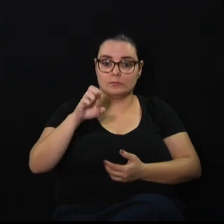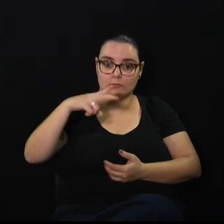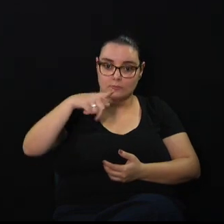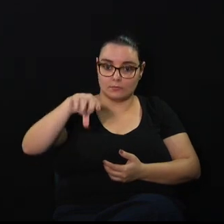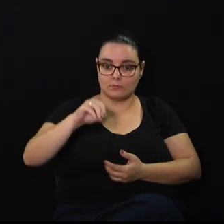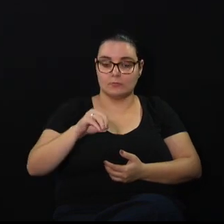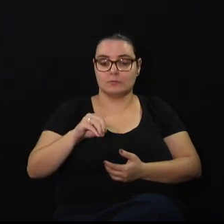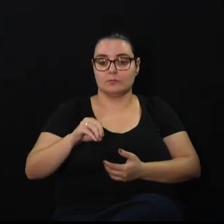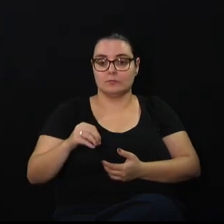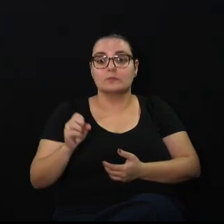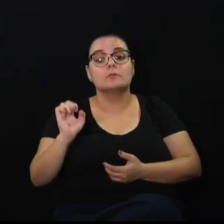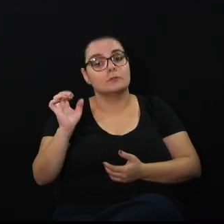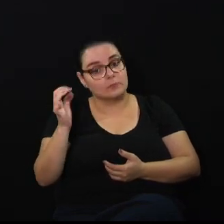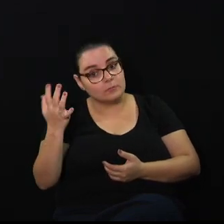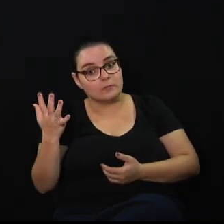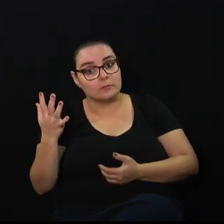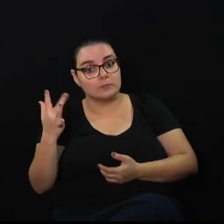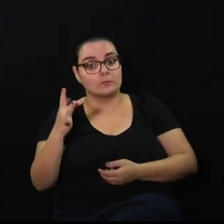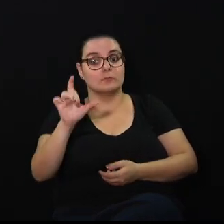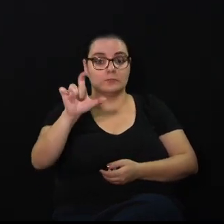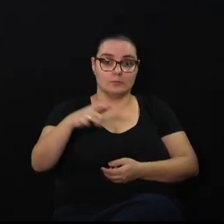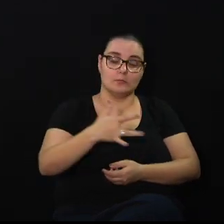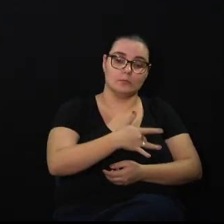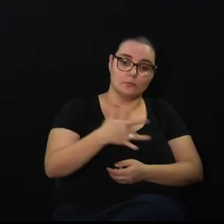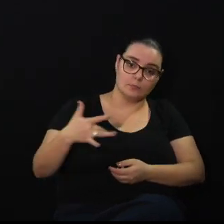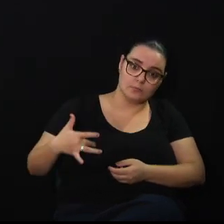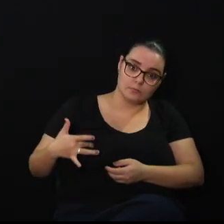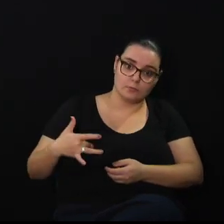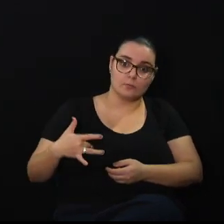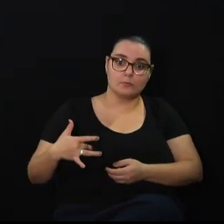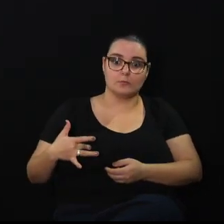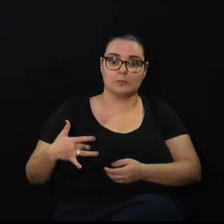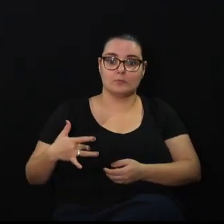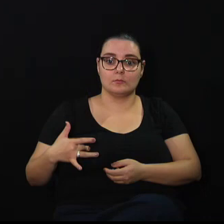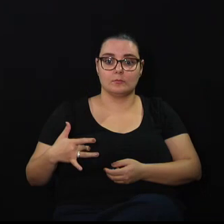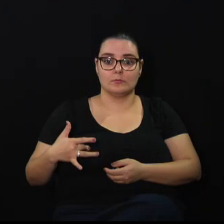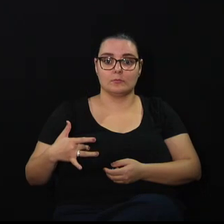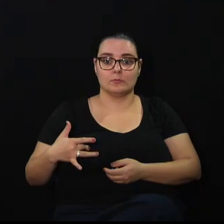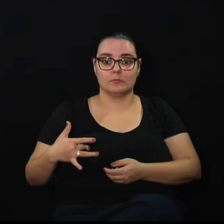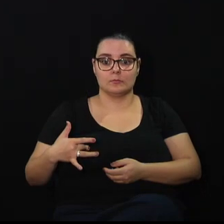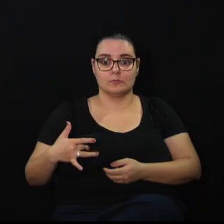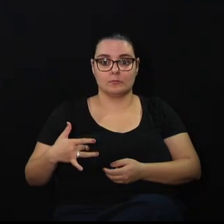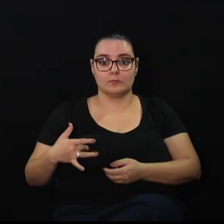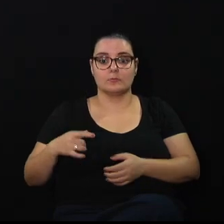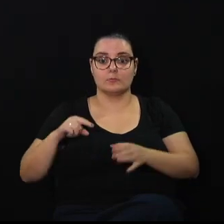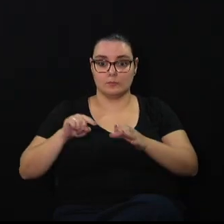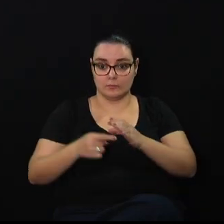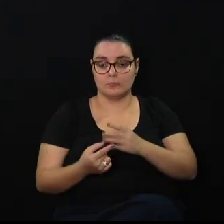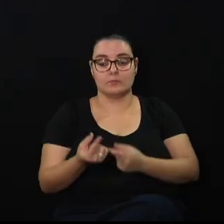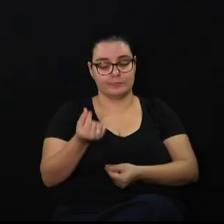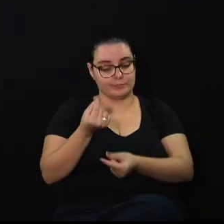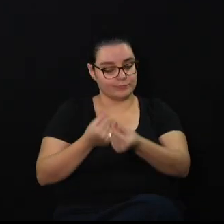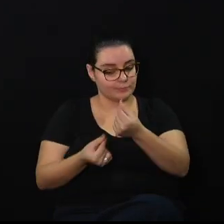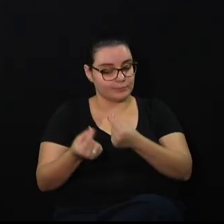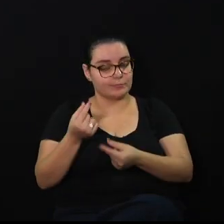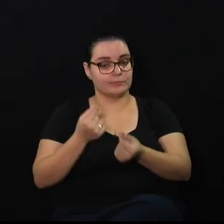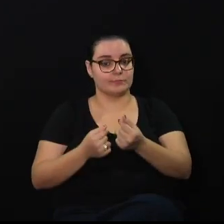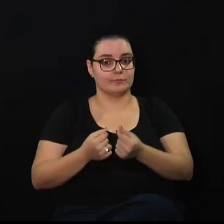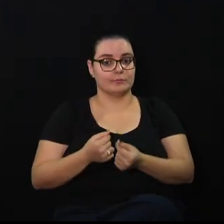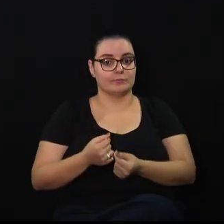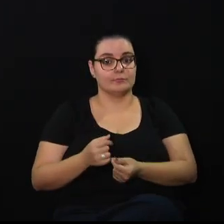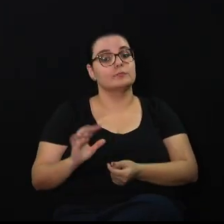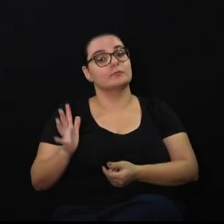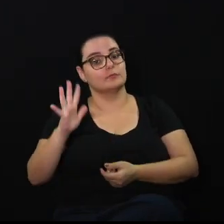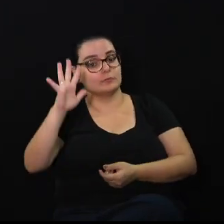e nos casos dos planos de saúde em geral as recusas são tem um fundo econômico porque são intervenções mais